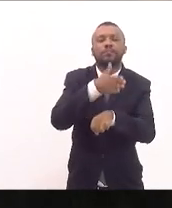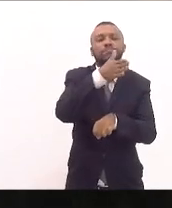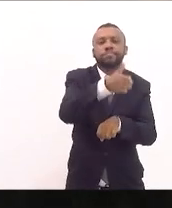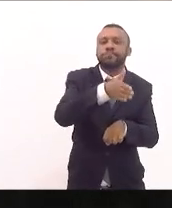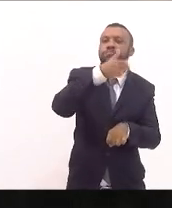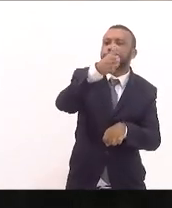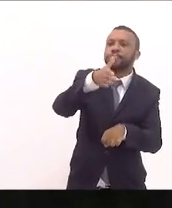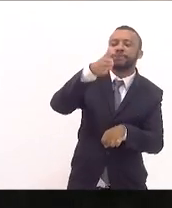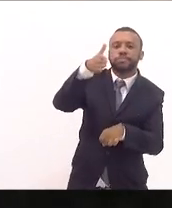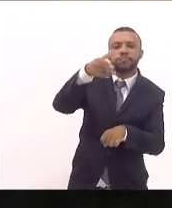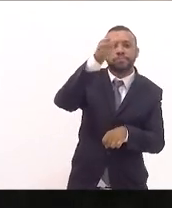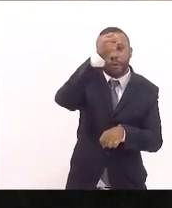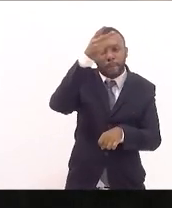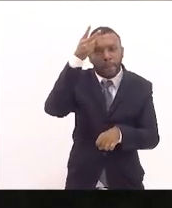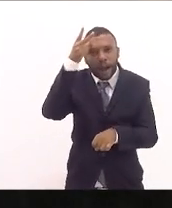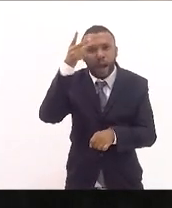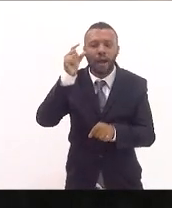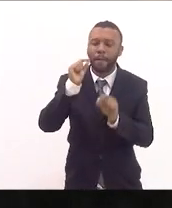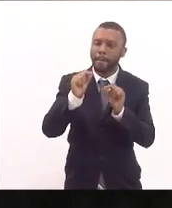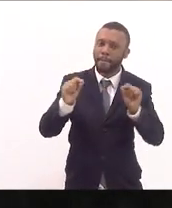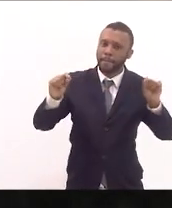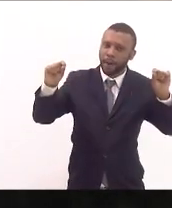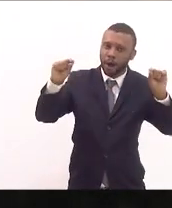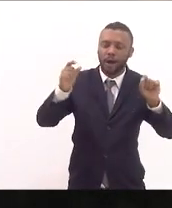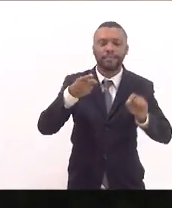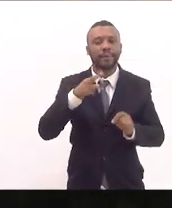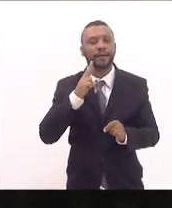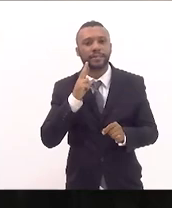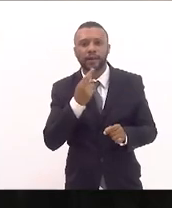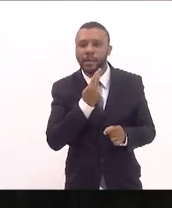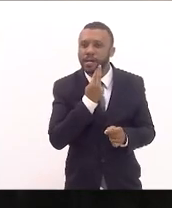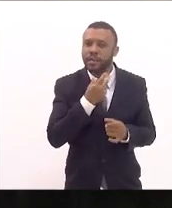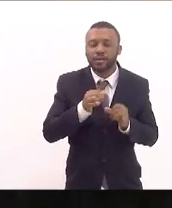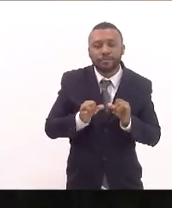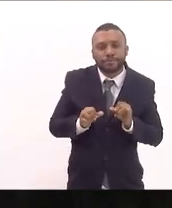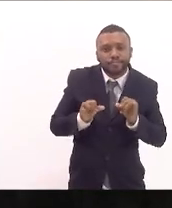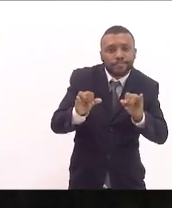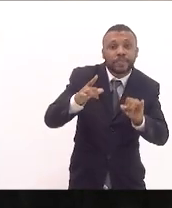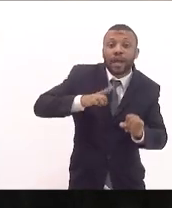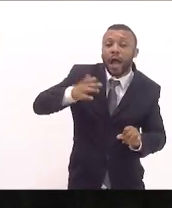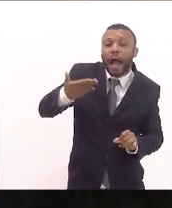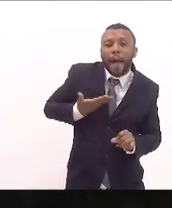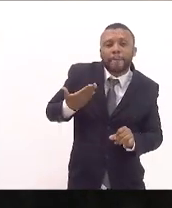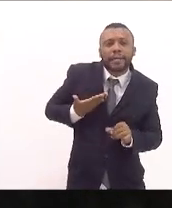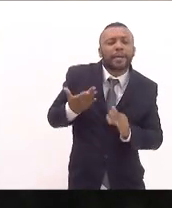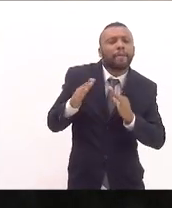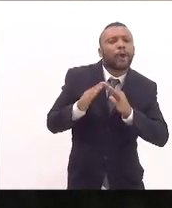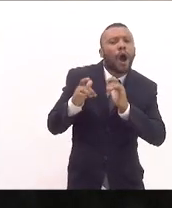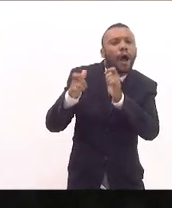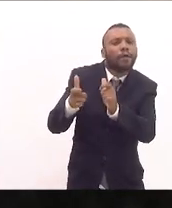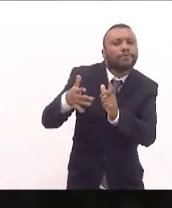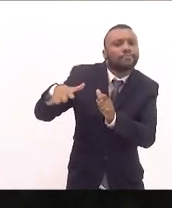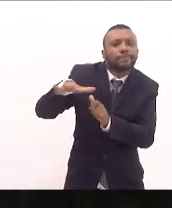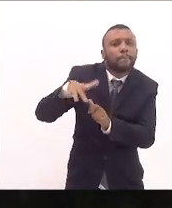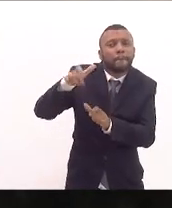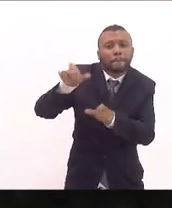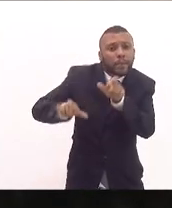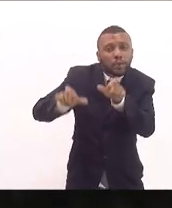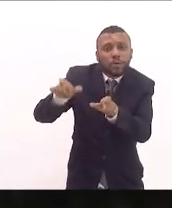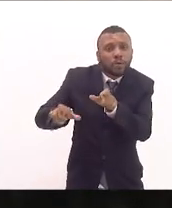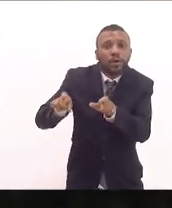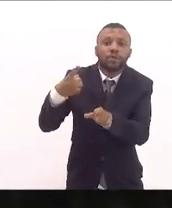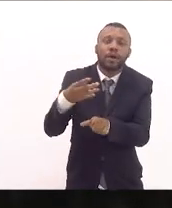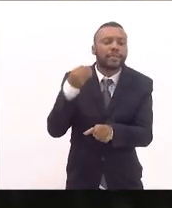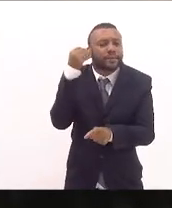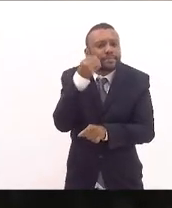bairros vou em restaurantes vão e supermercado tem uma amigas ali na localidade pessoas que a gente